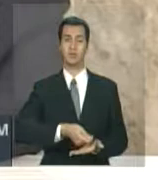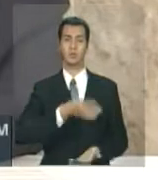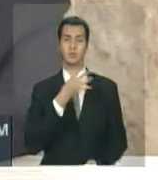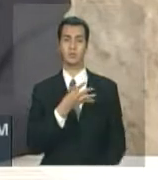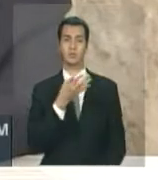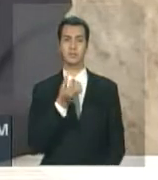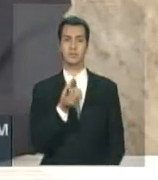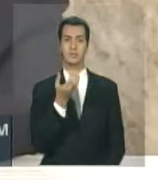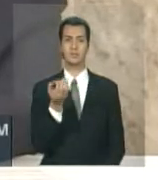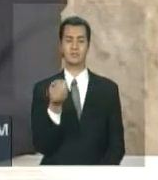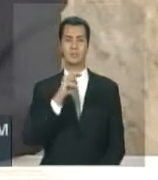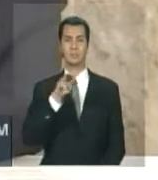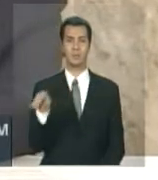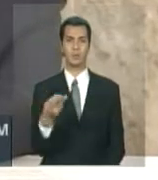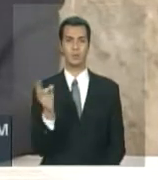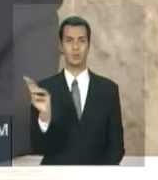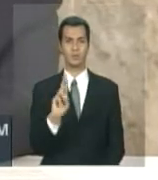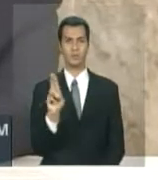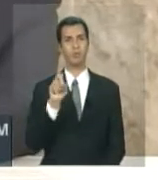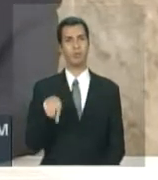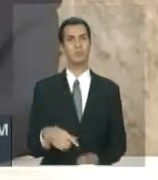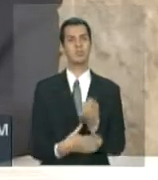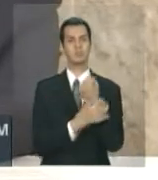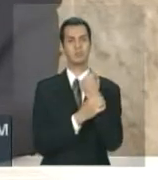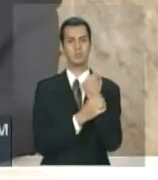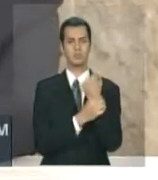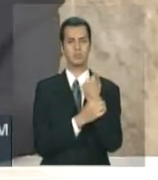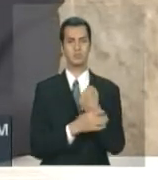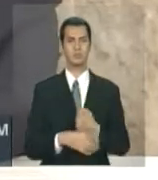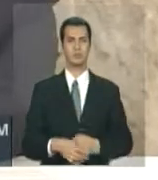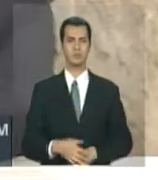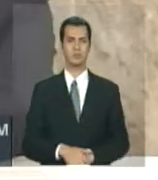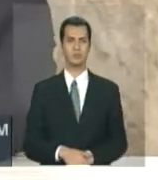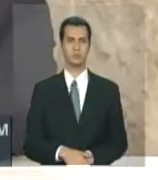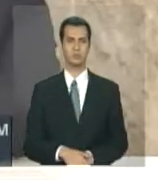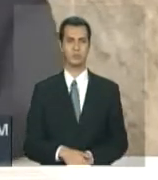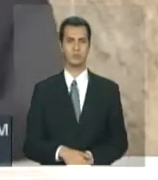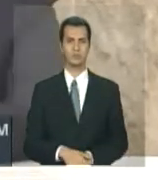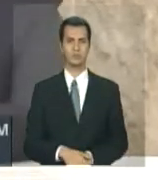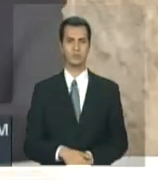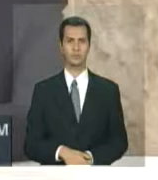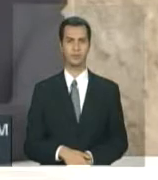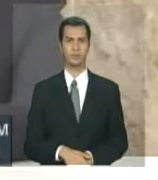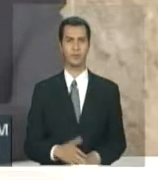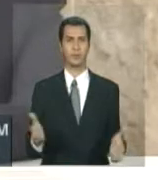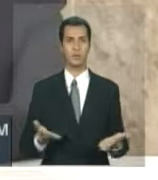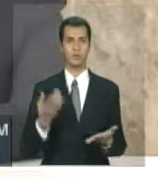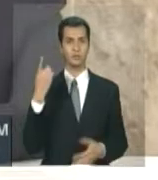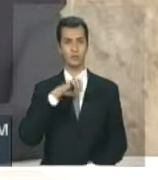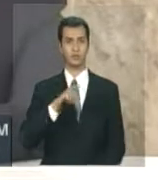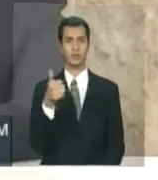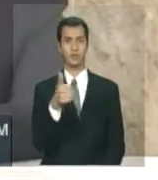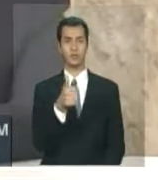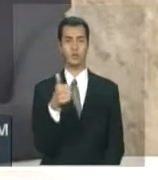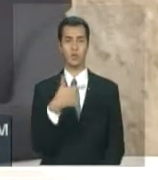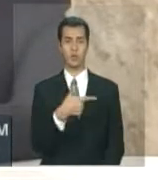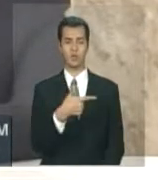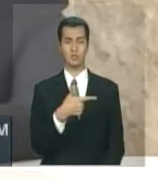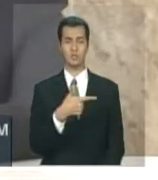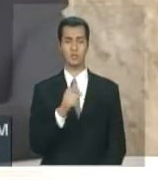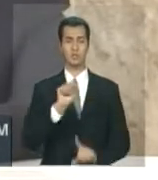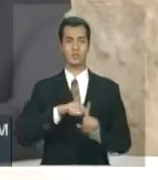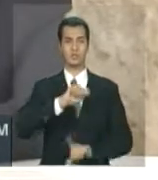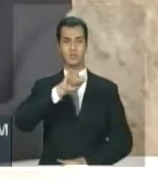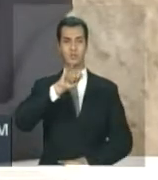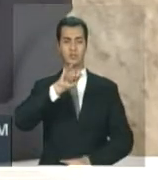460 milhões, se não me engano, de seguro, pois nós estamos em 11 de janeiro, 11, 12, e